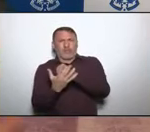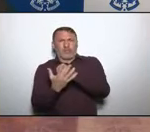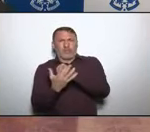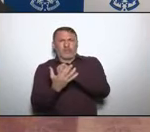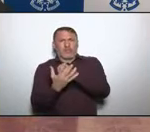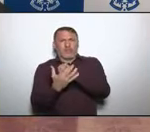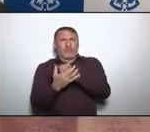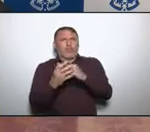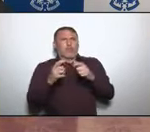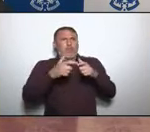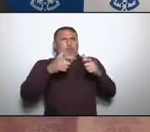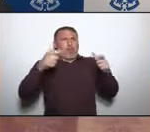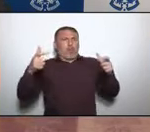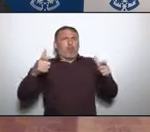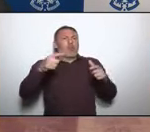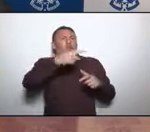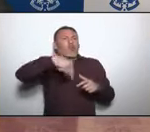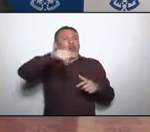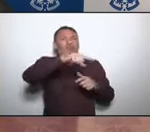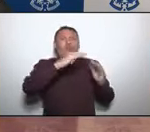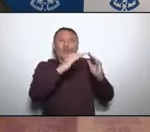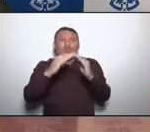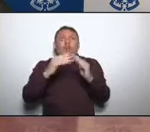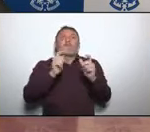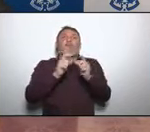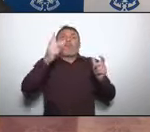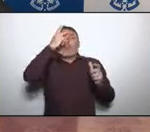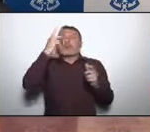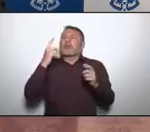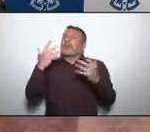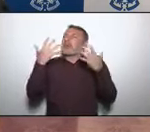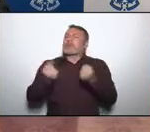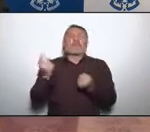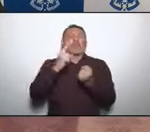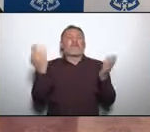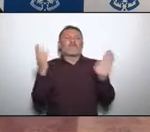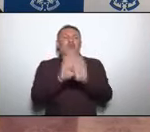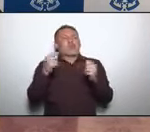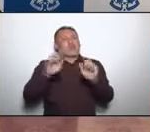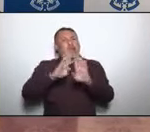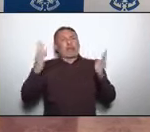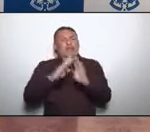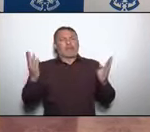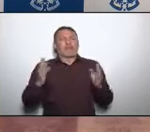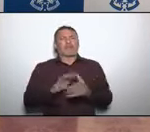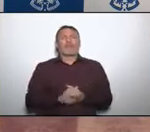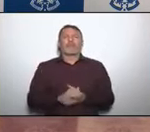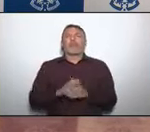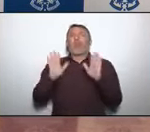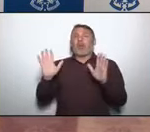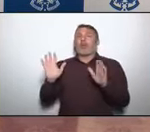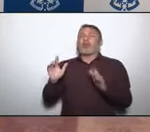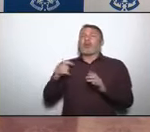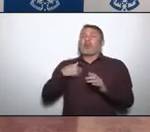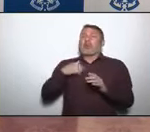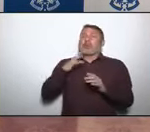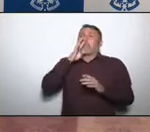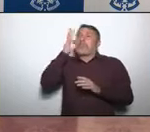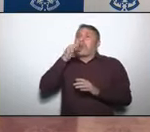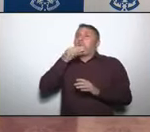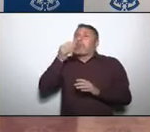o fechamento do comércio? Olha, Vitor, Eu não vou fazer essa correlação direta, assim. Eu estou pedindo